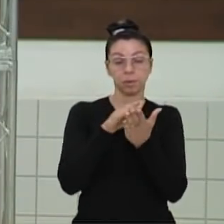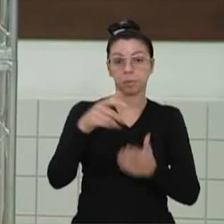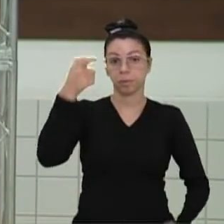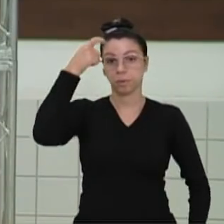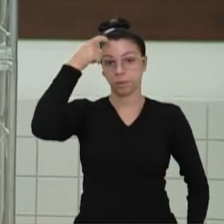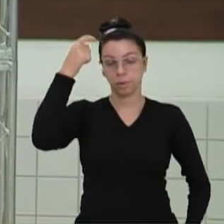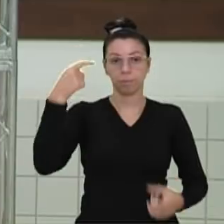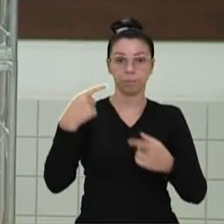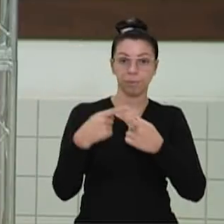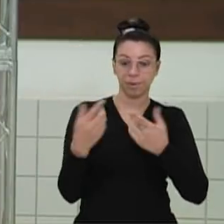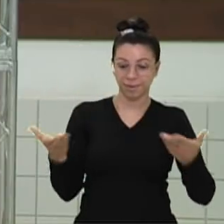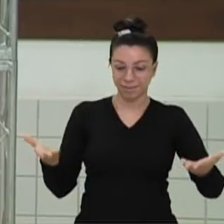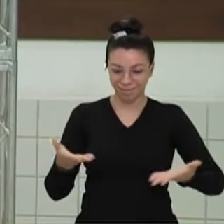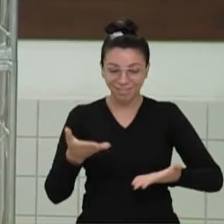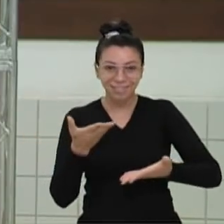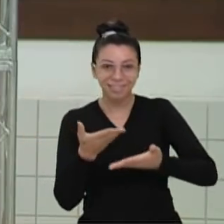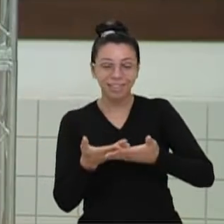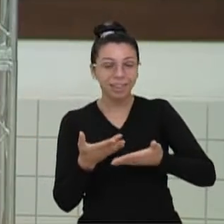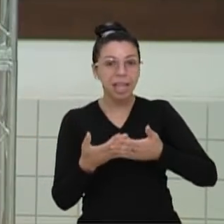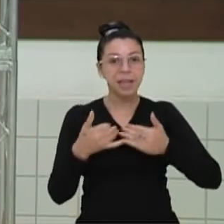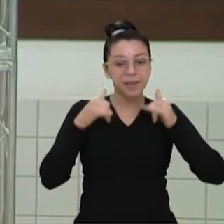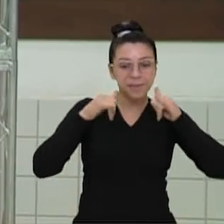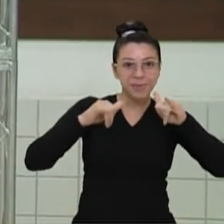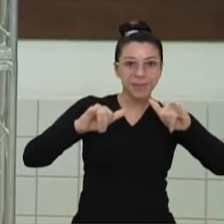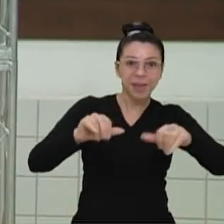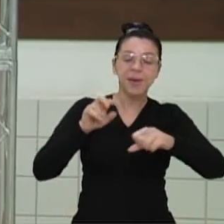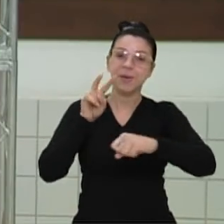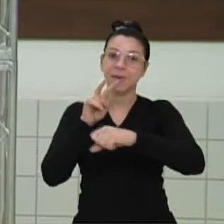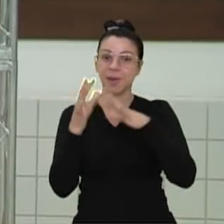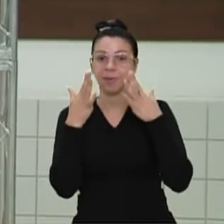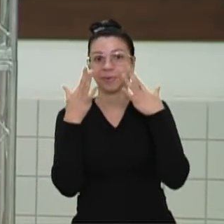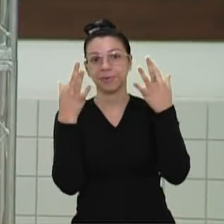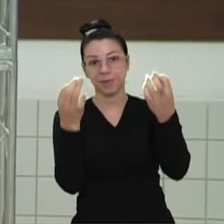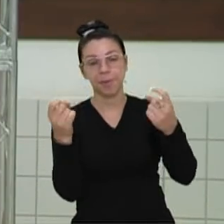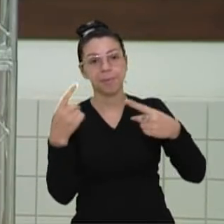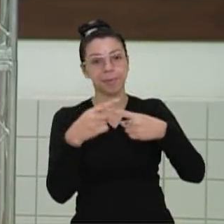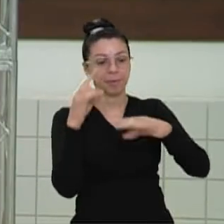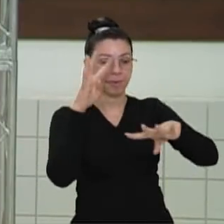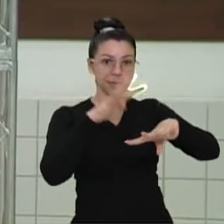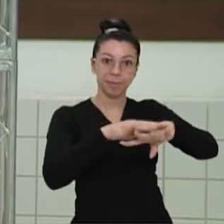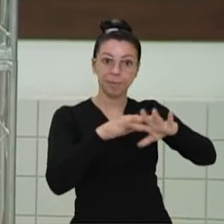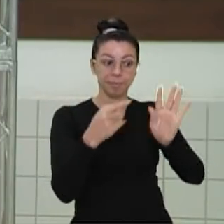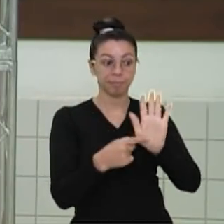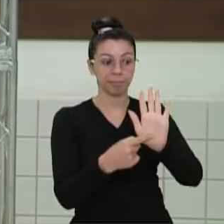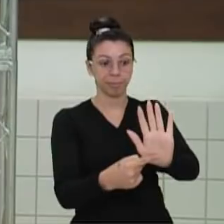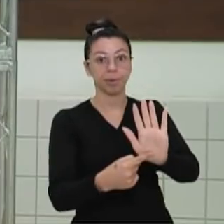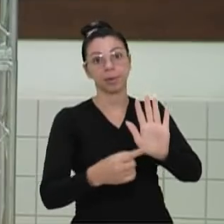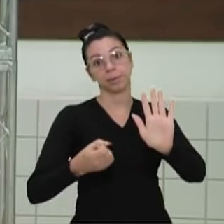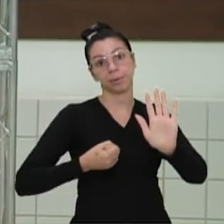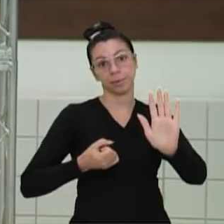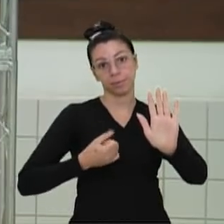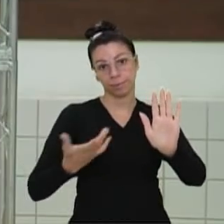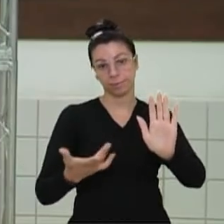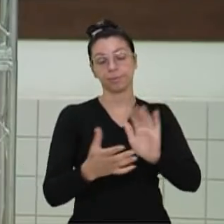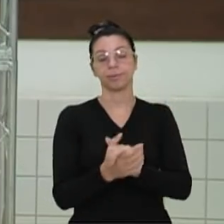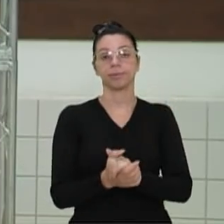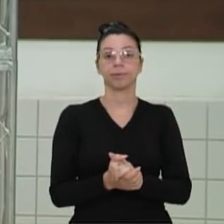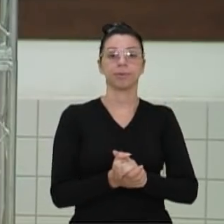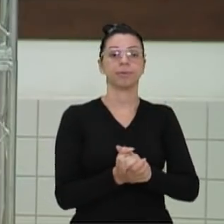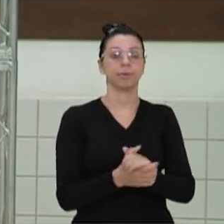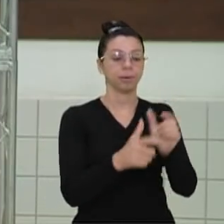muito assim de prevenção, de atenção, porque a matemática mostra os números. A cada ano o consumo de água